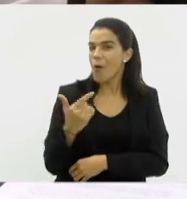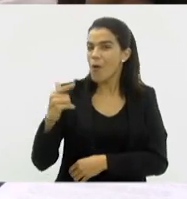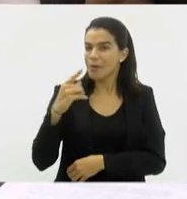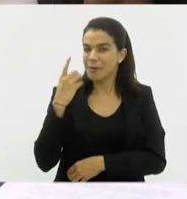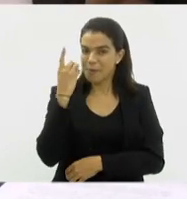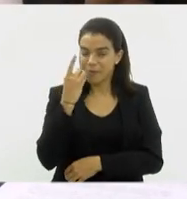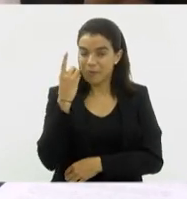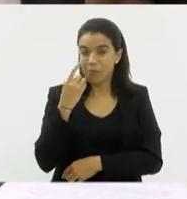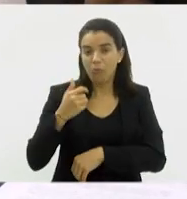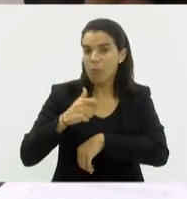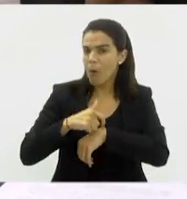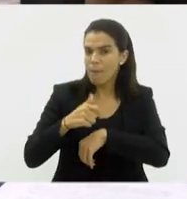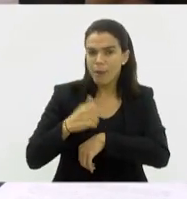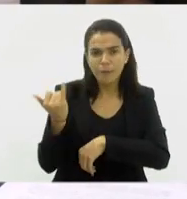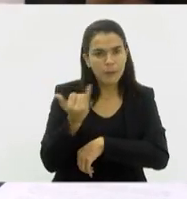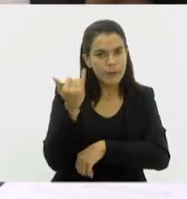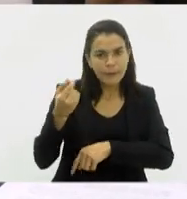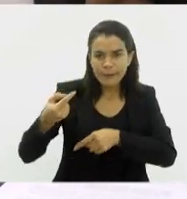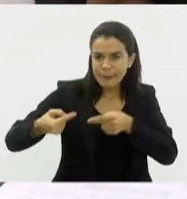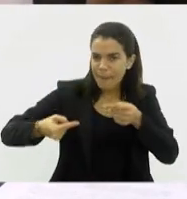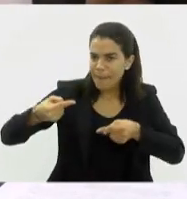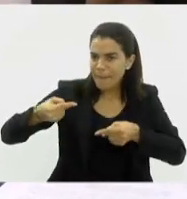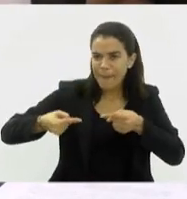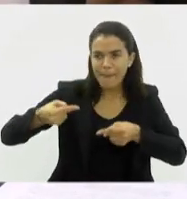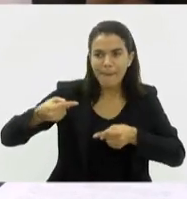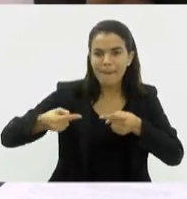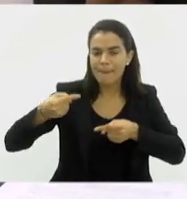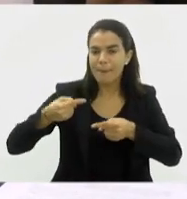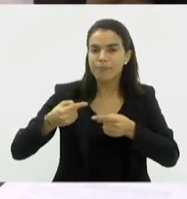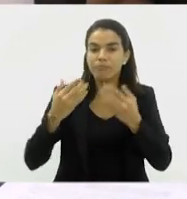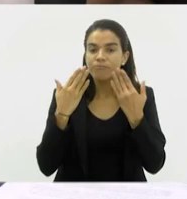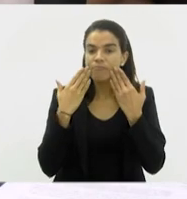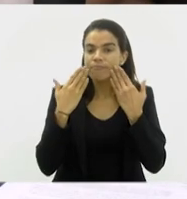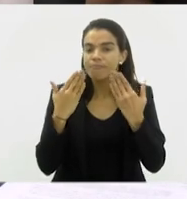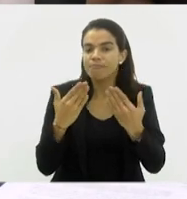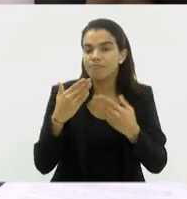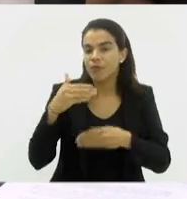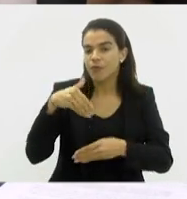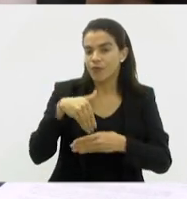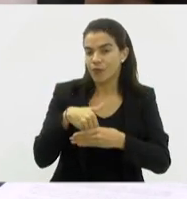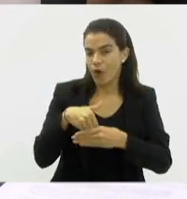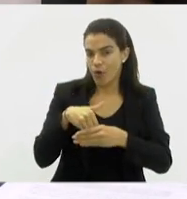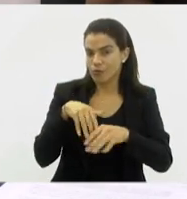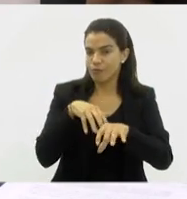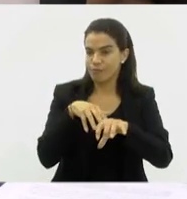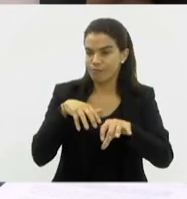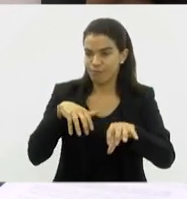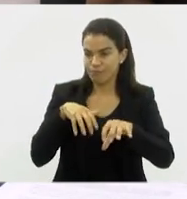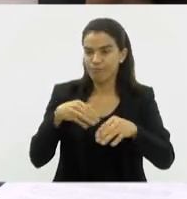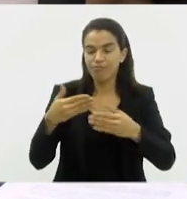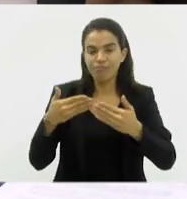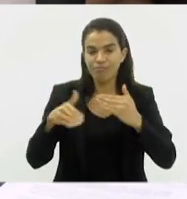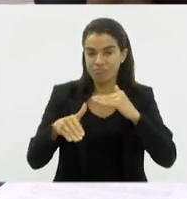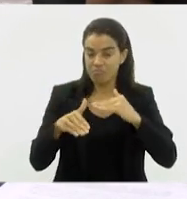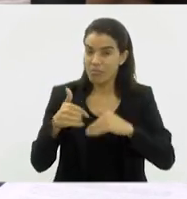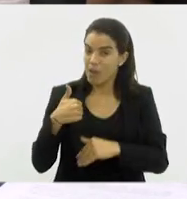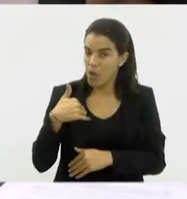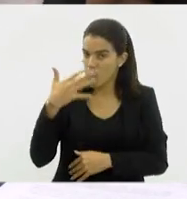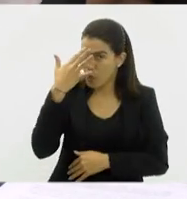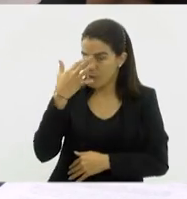momento de debate de discussão e também de apresentação do voto divergente de vossa excelência assim eu